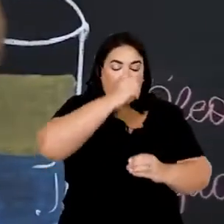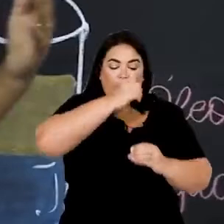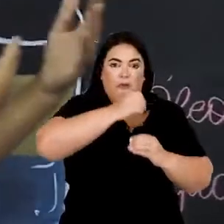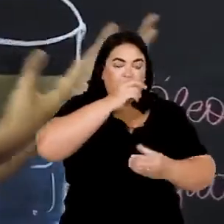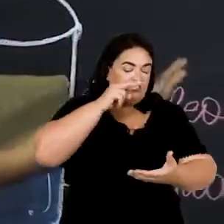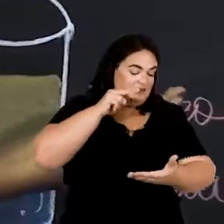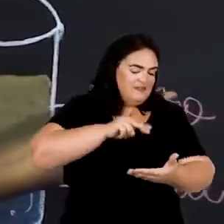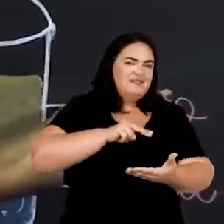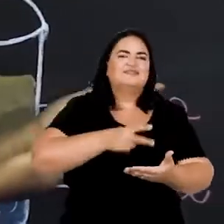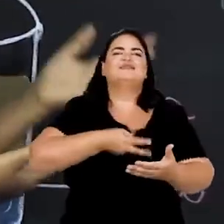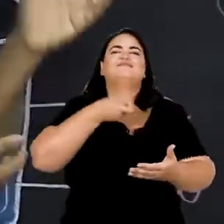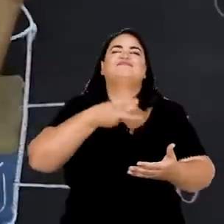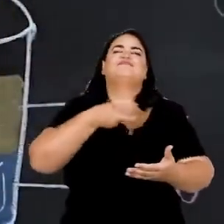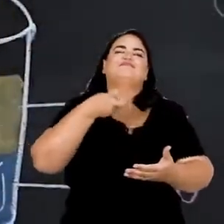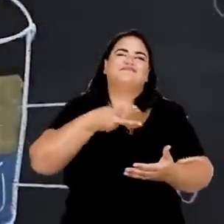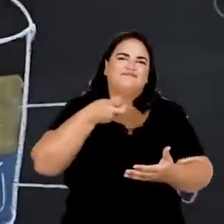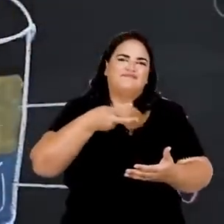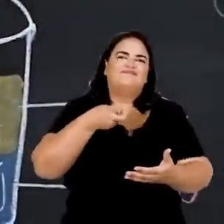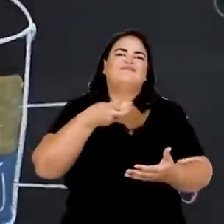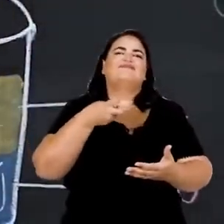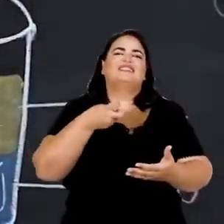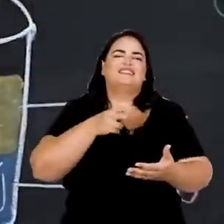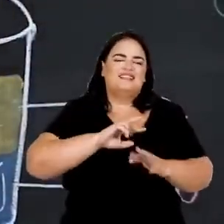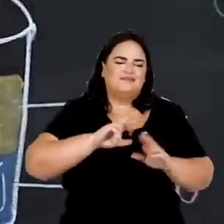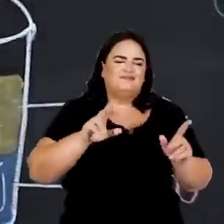suas fases.